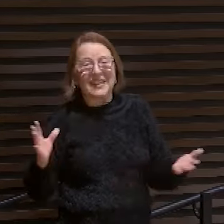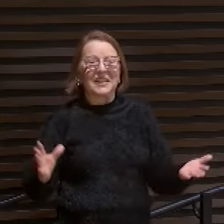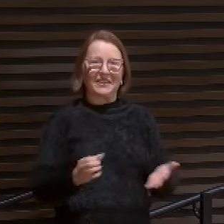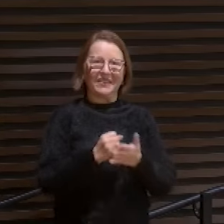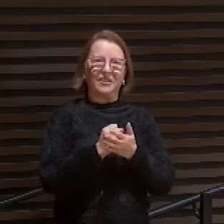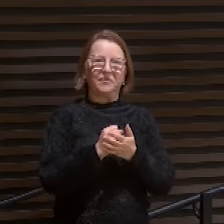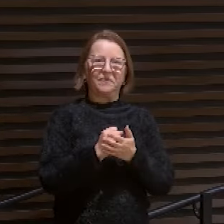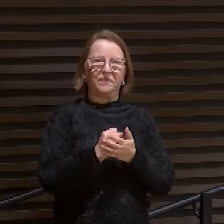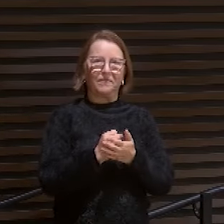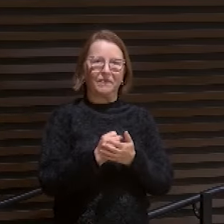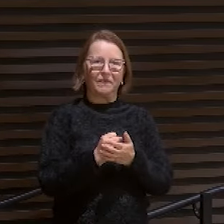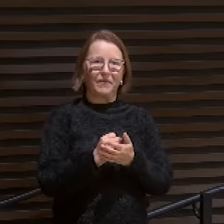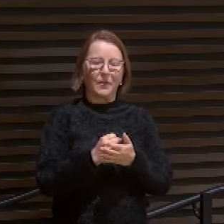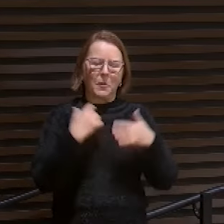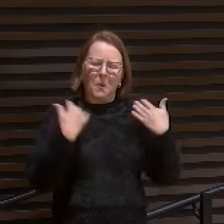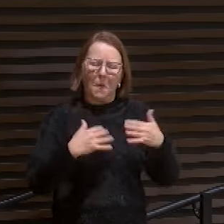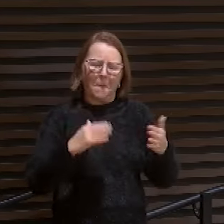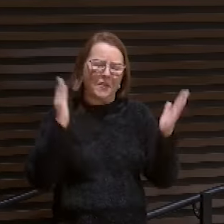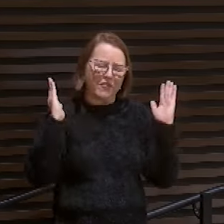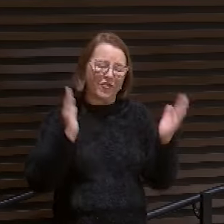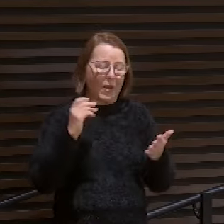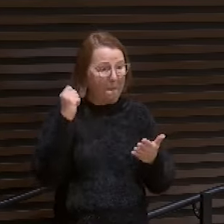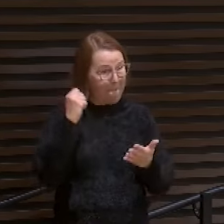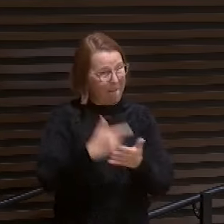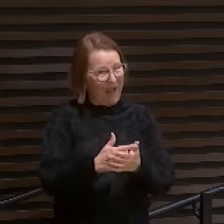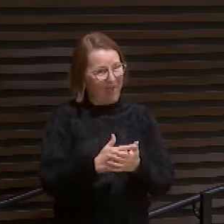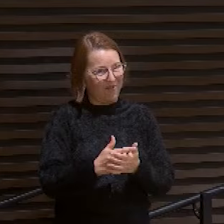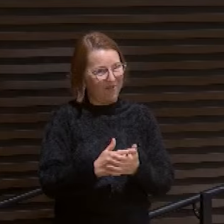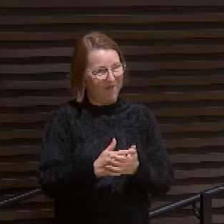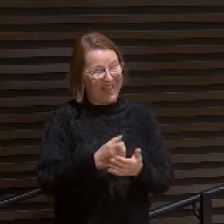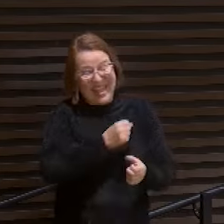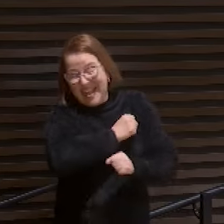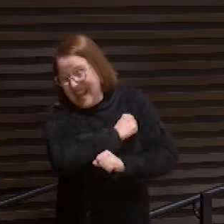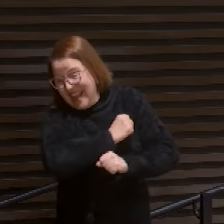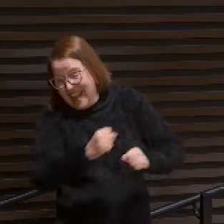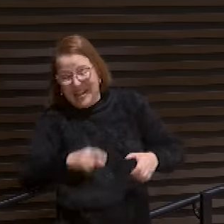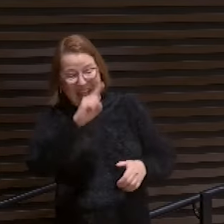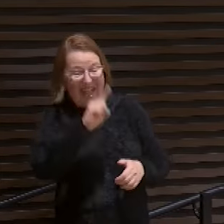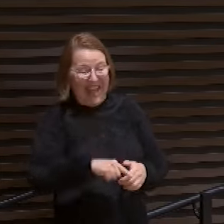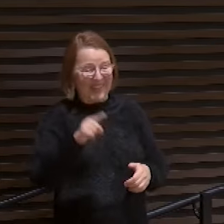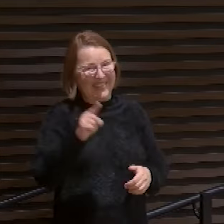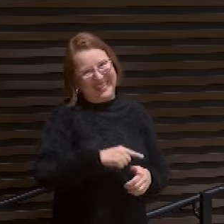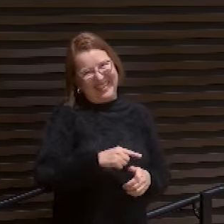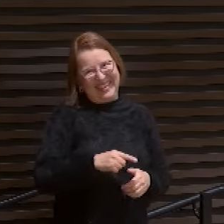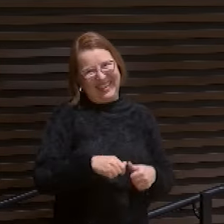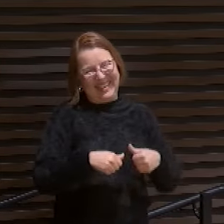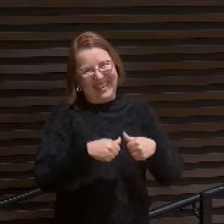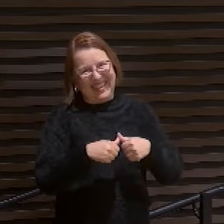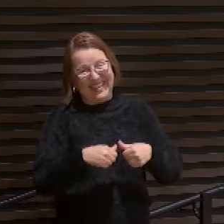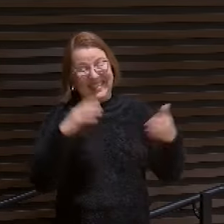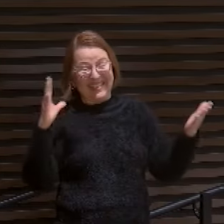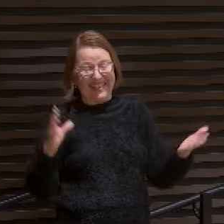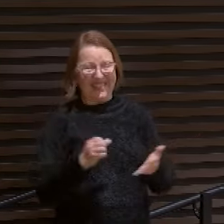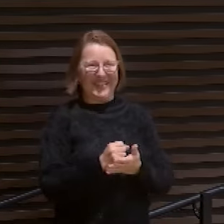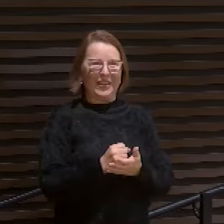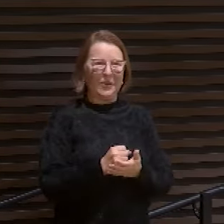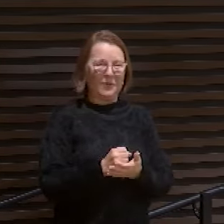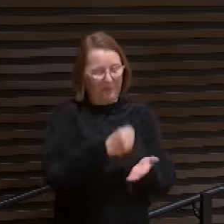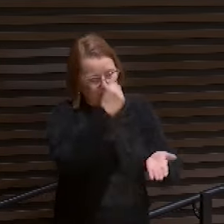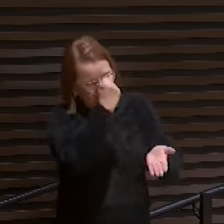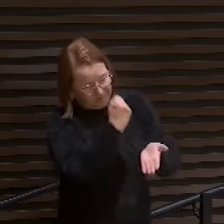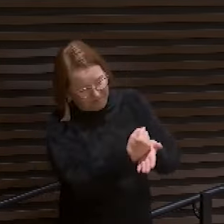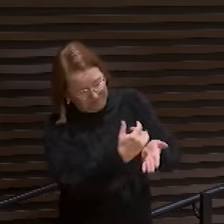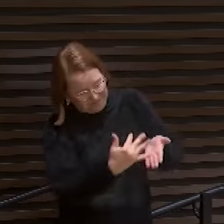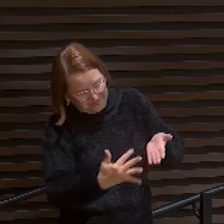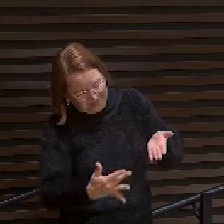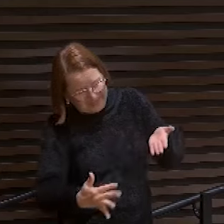Não tem mais jeito de desfazer este preço de redenção. O sangue puro,